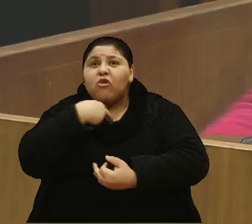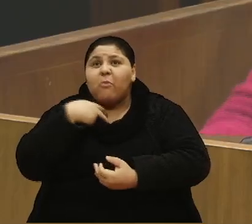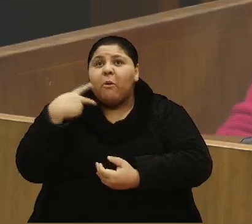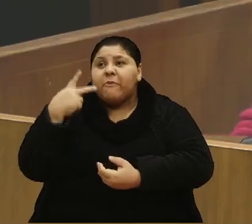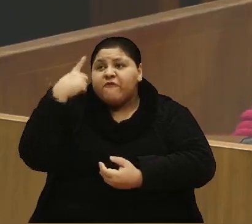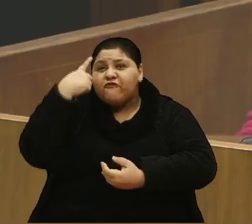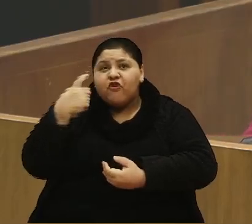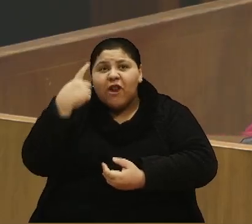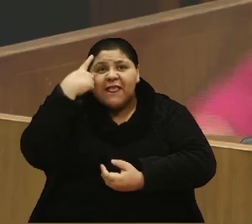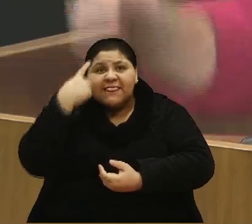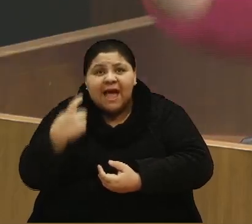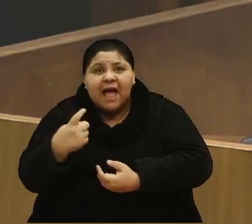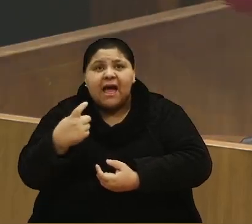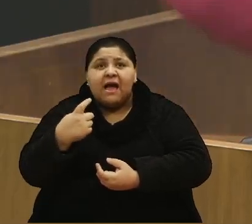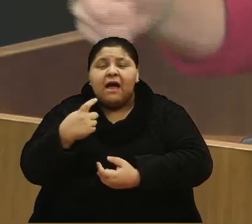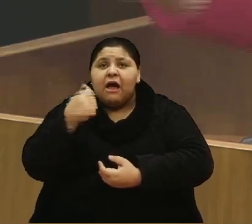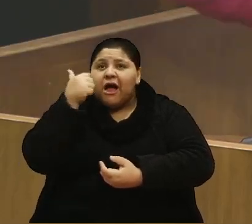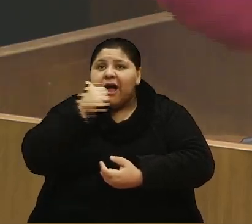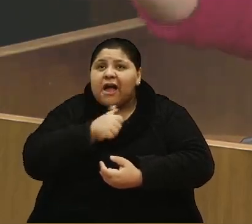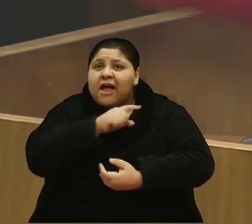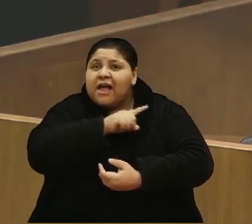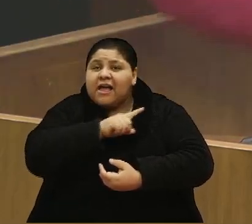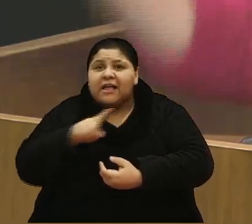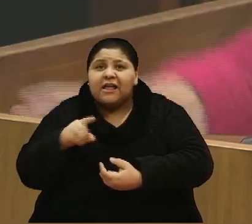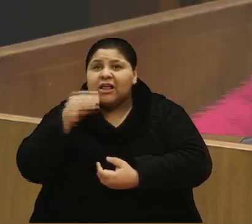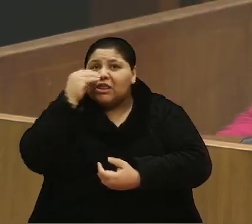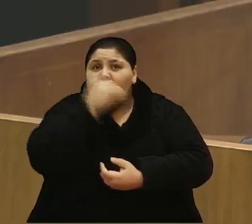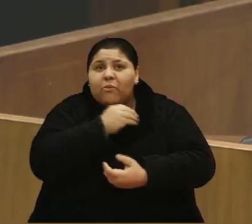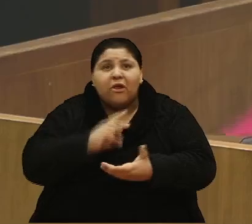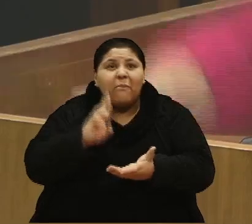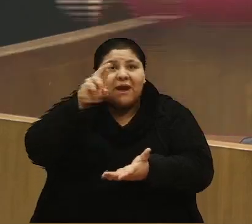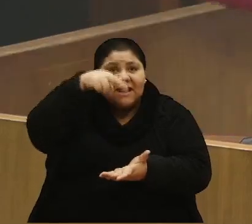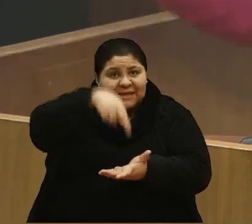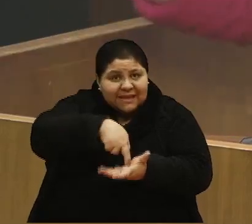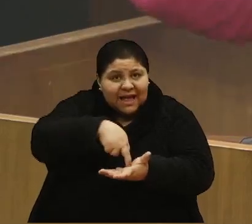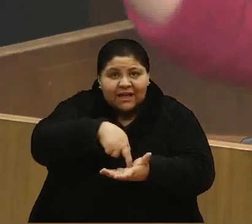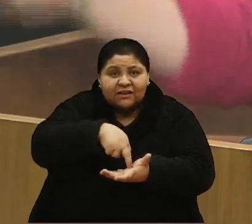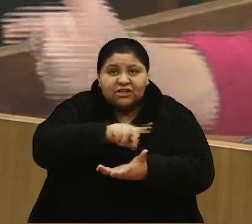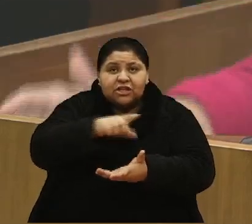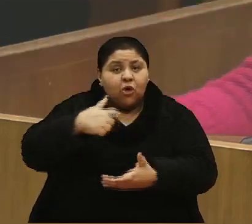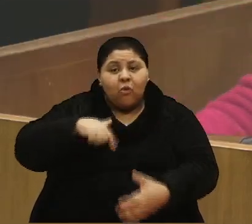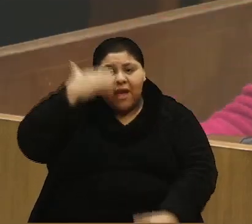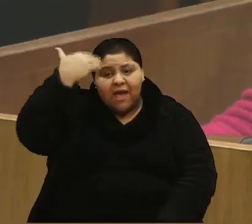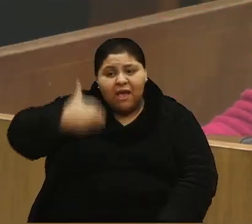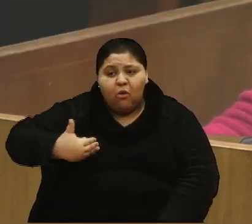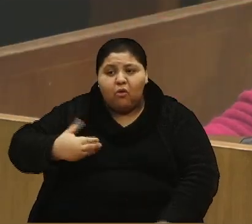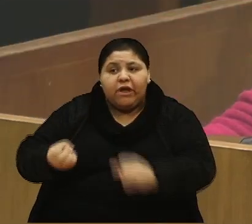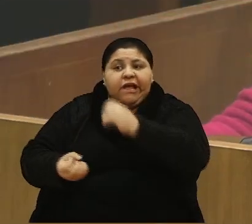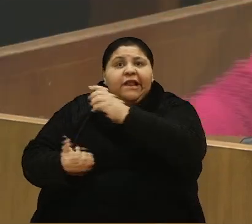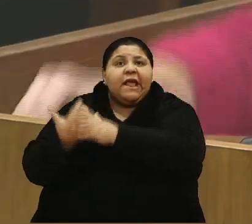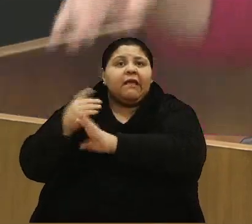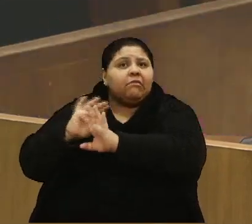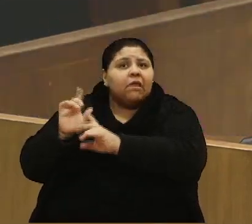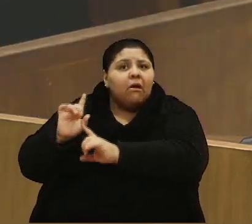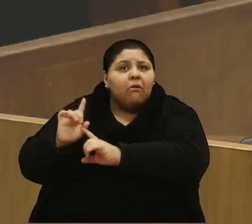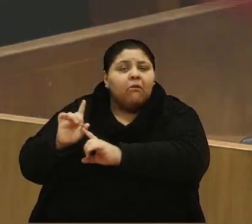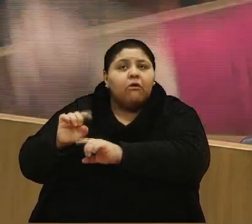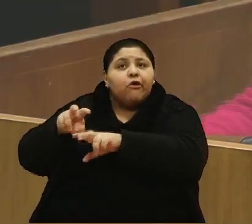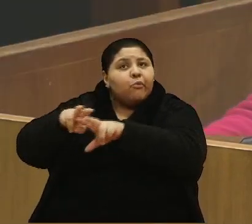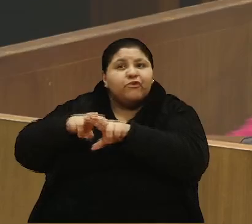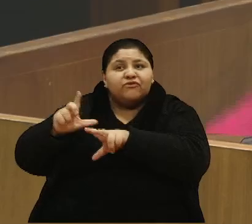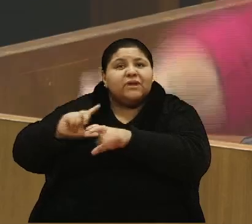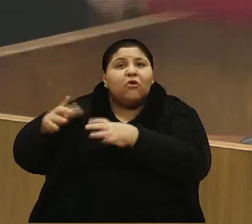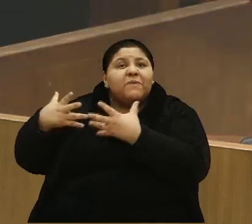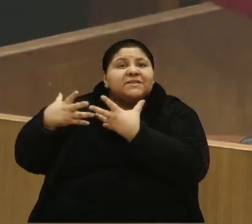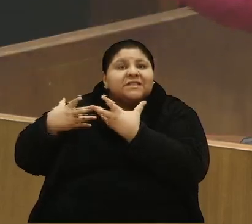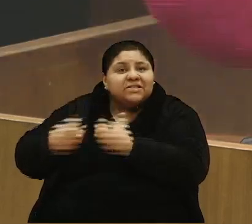mulher. E não negar uma realidade que existe. E que não sou eu que estou inventando. Por isso que é